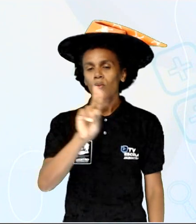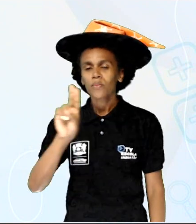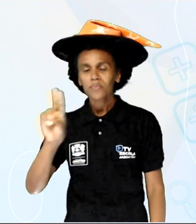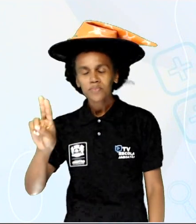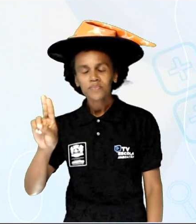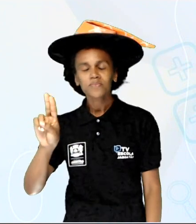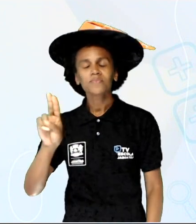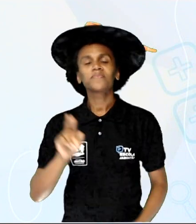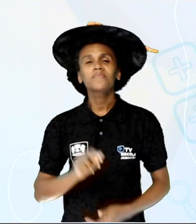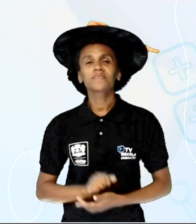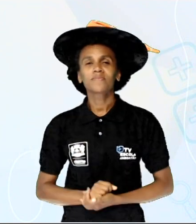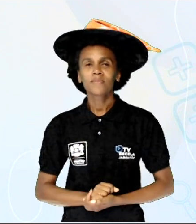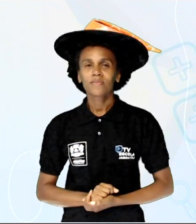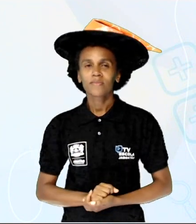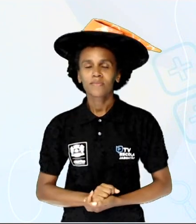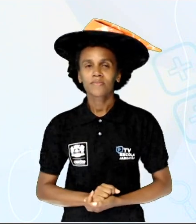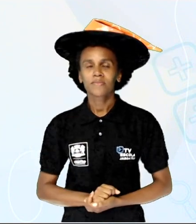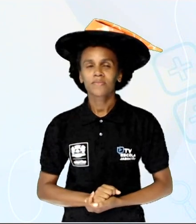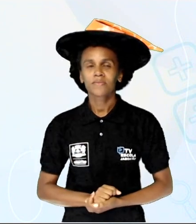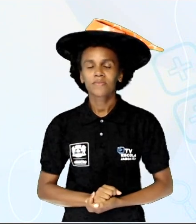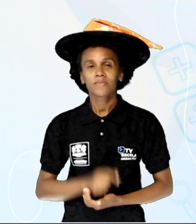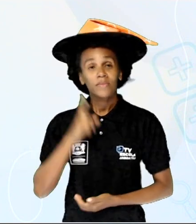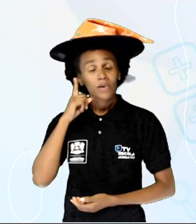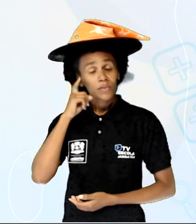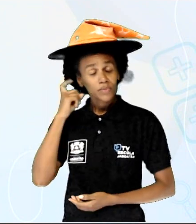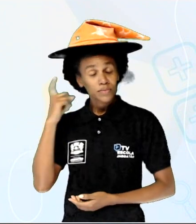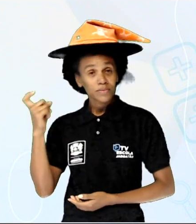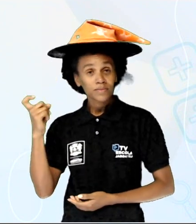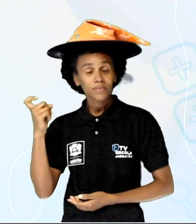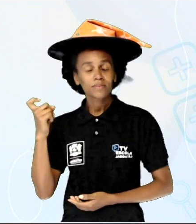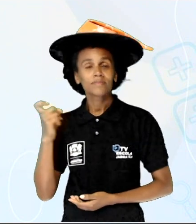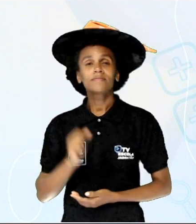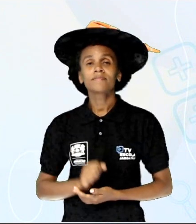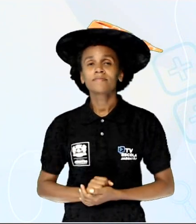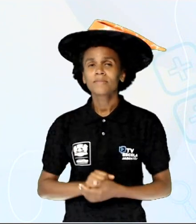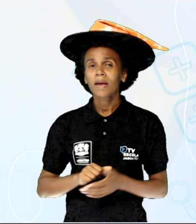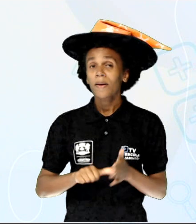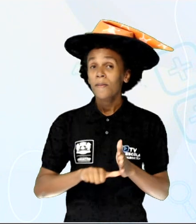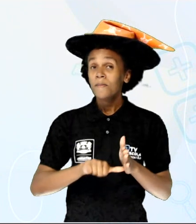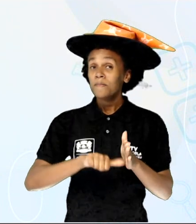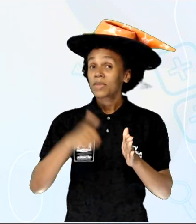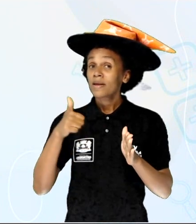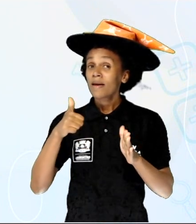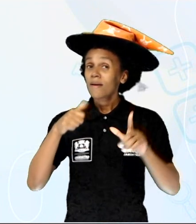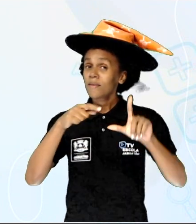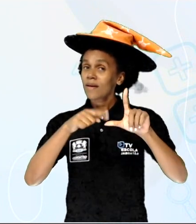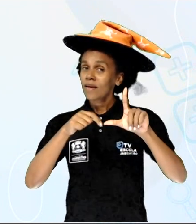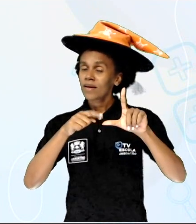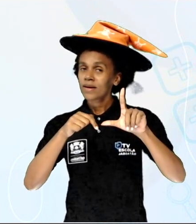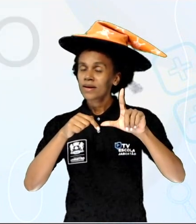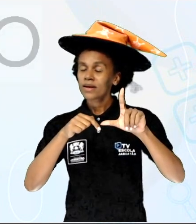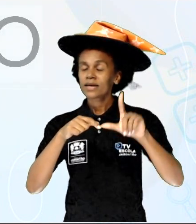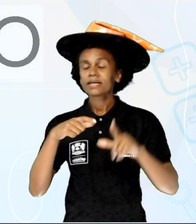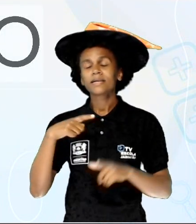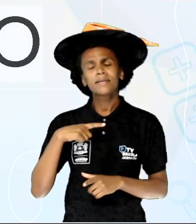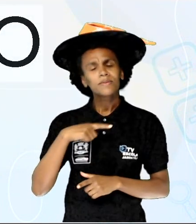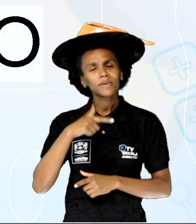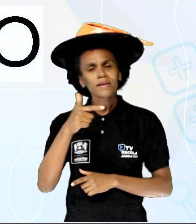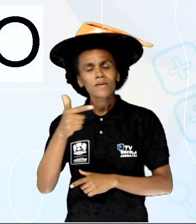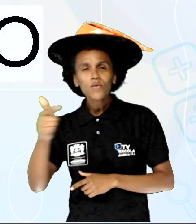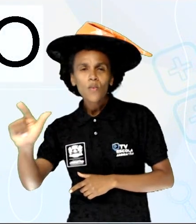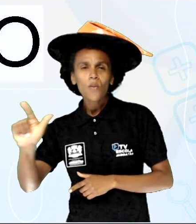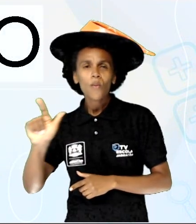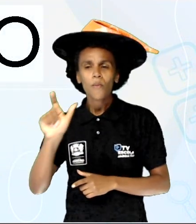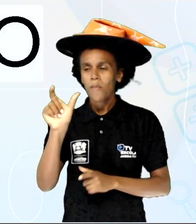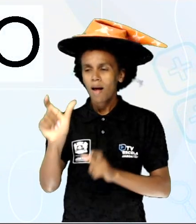justamente os sons um uso eu é trazer que é a primeira letra a gente encontra em outras